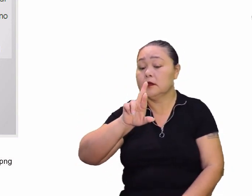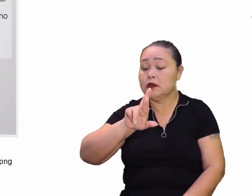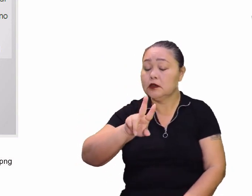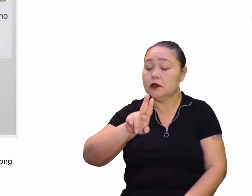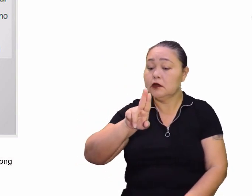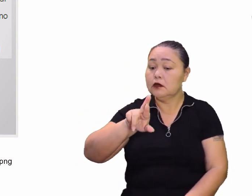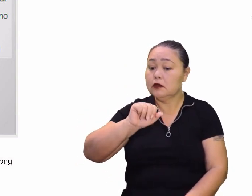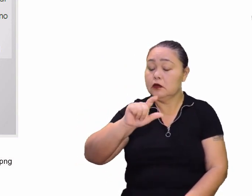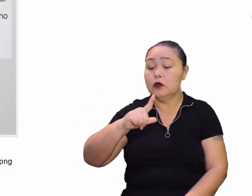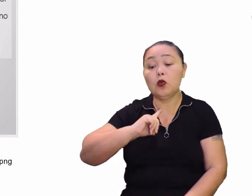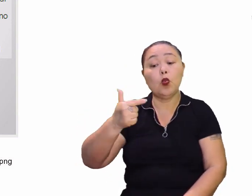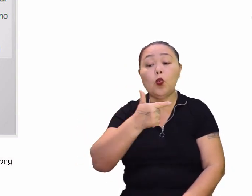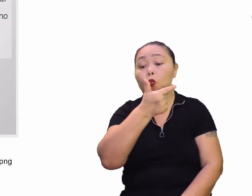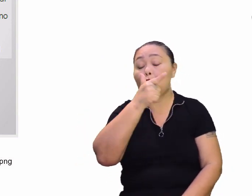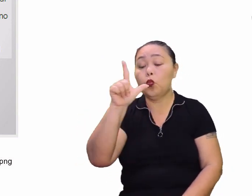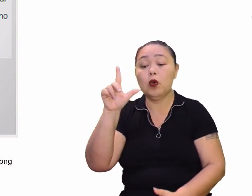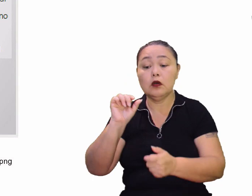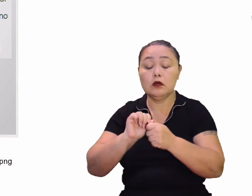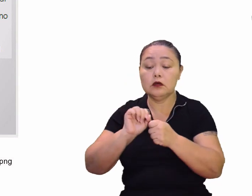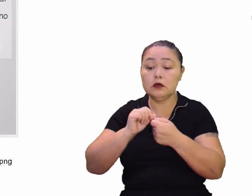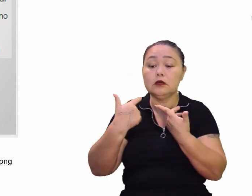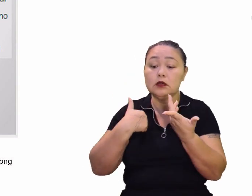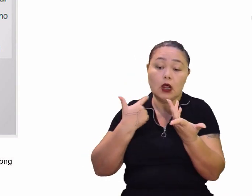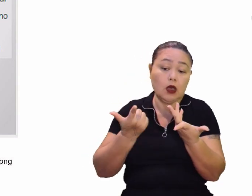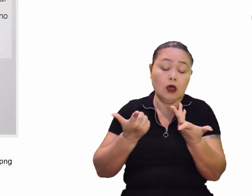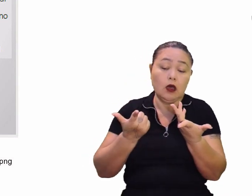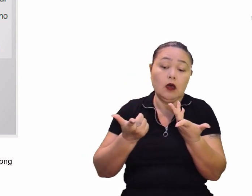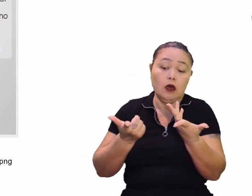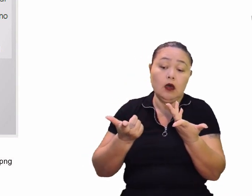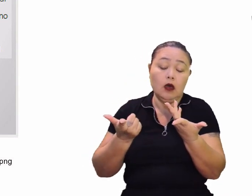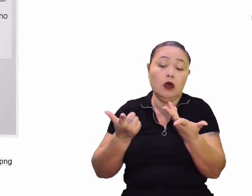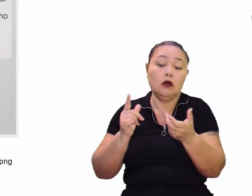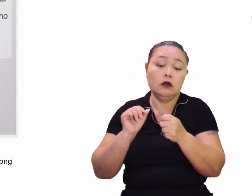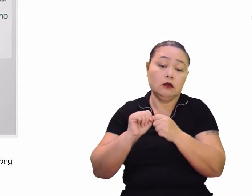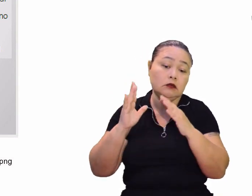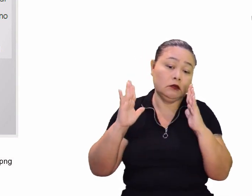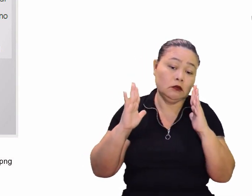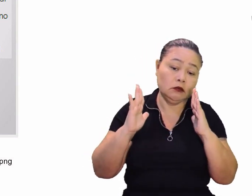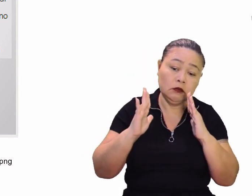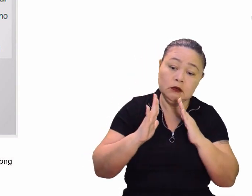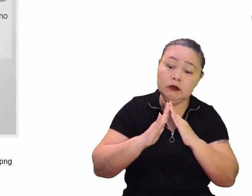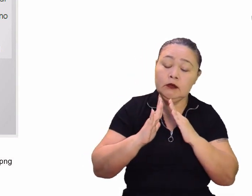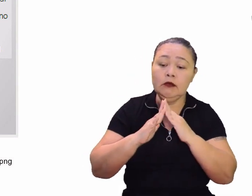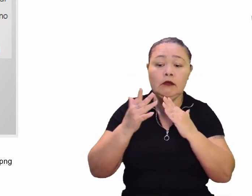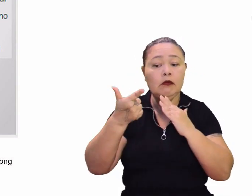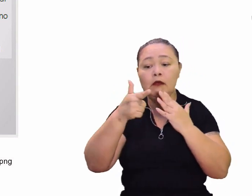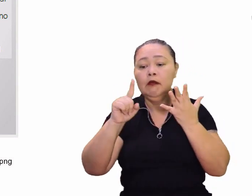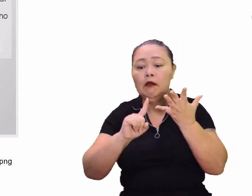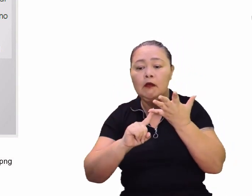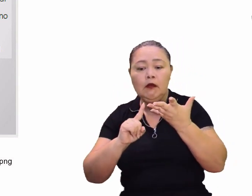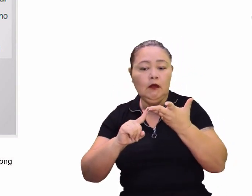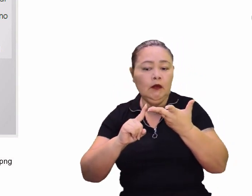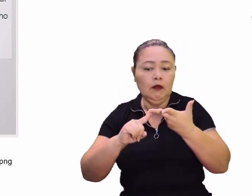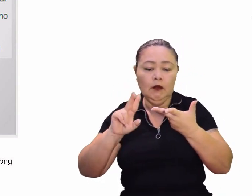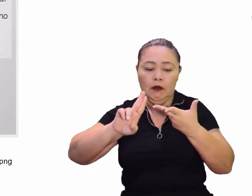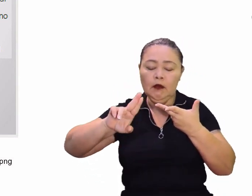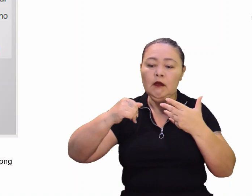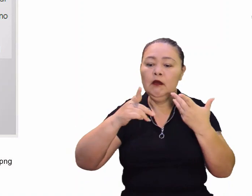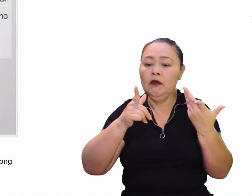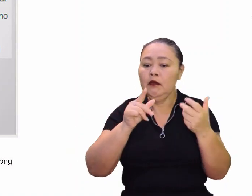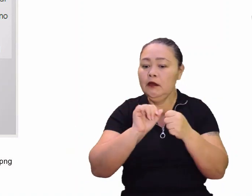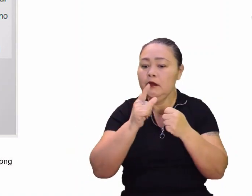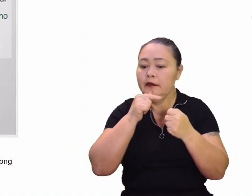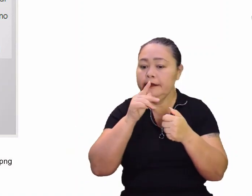outras formas de se utilizar a água. Com certeza, residência, né? Residência para as pessoas dos arrancados. outras maneiras também, né? Mas a